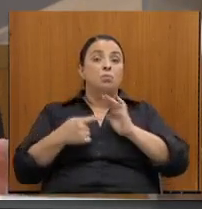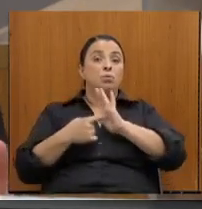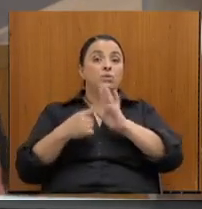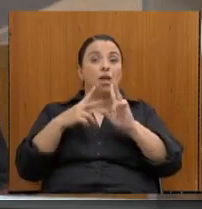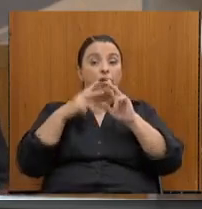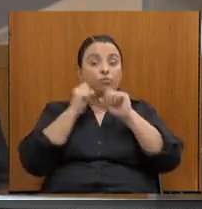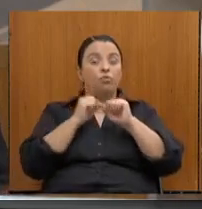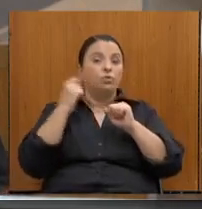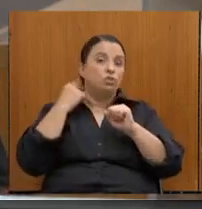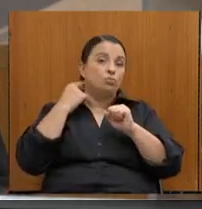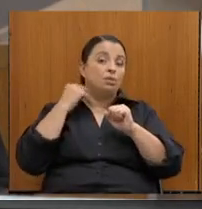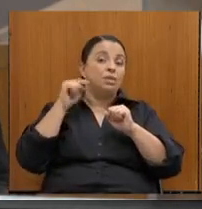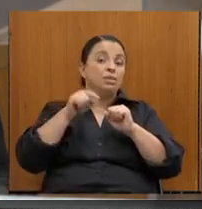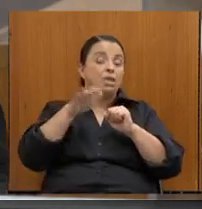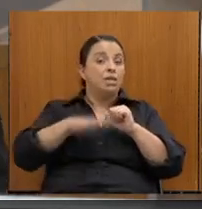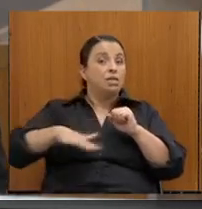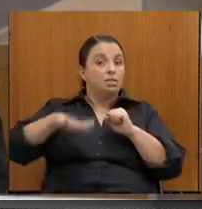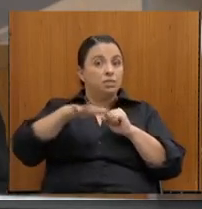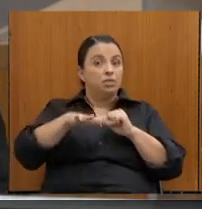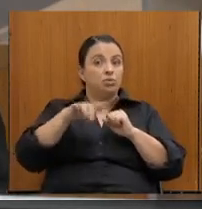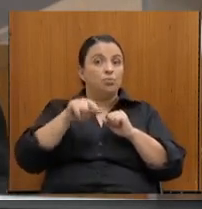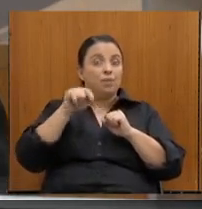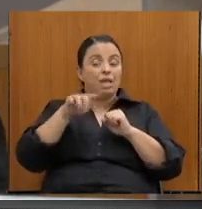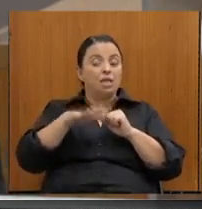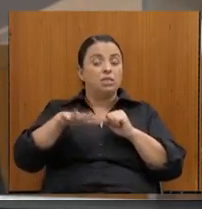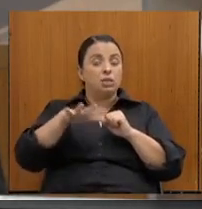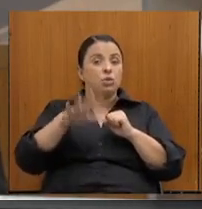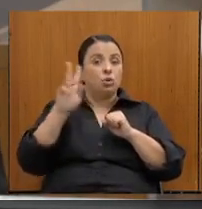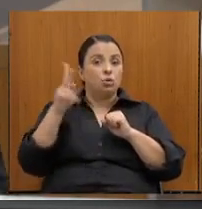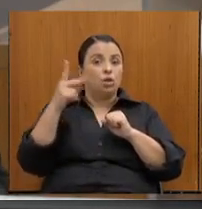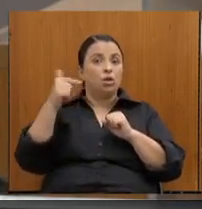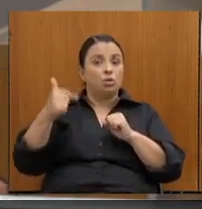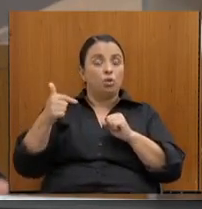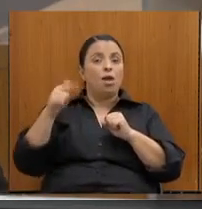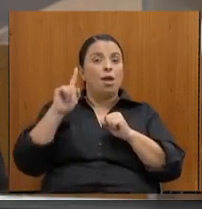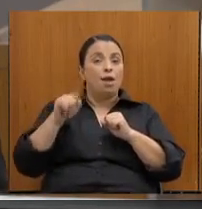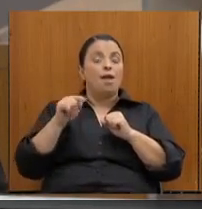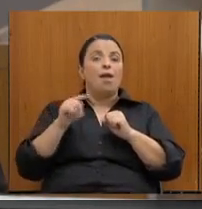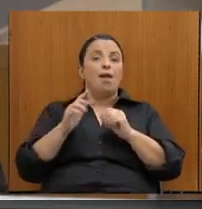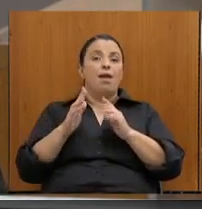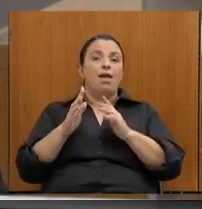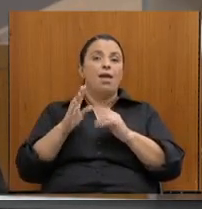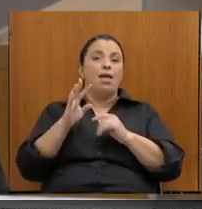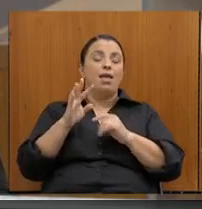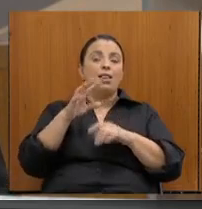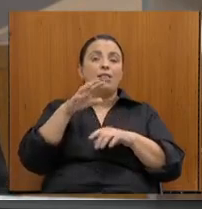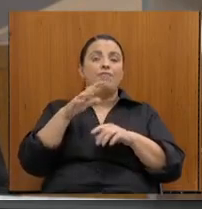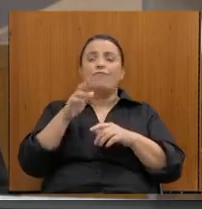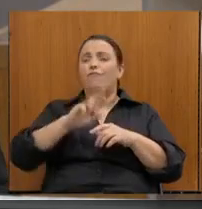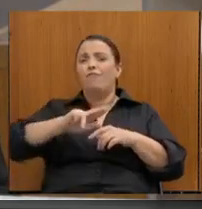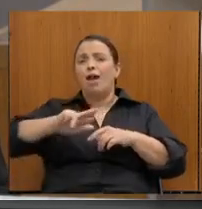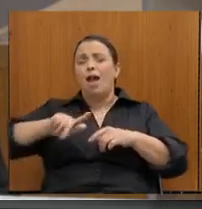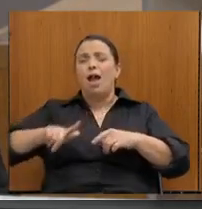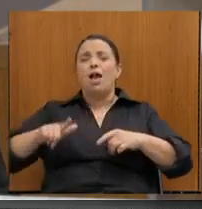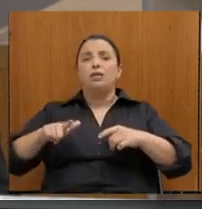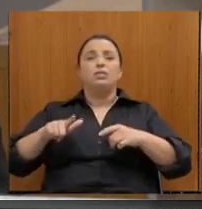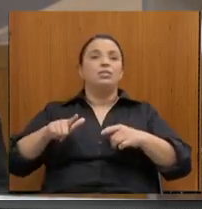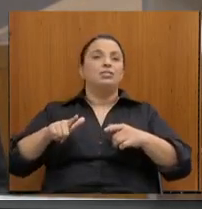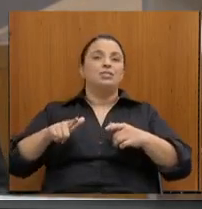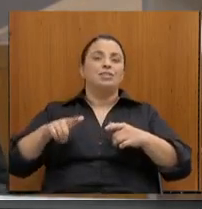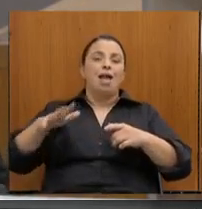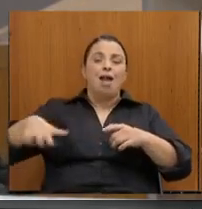1 setor que é o hidrogênio é transversal a diversos outros setores da economia mineira